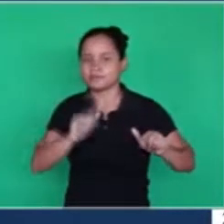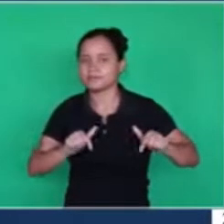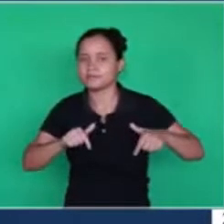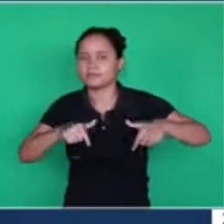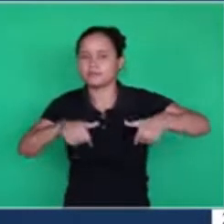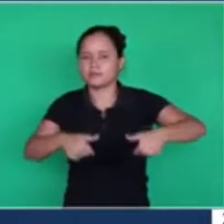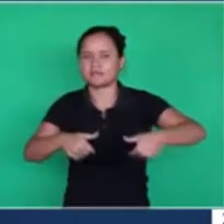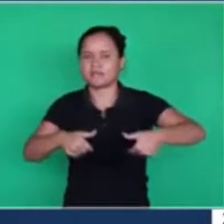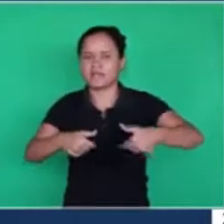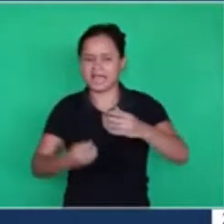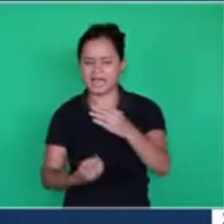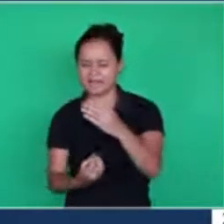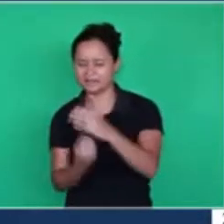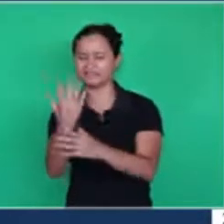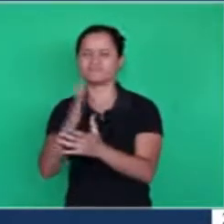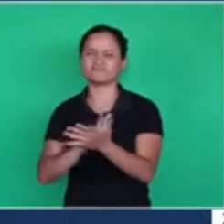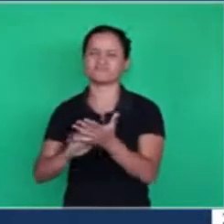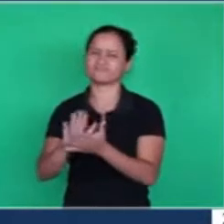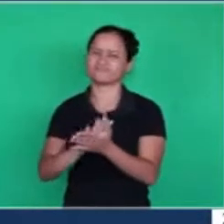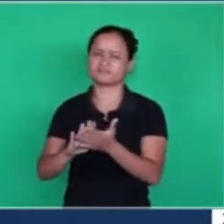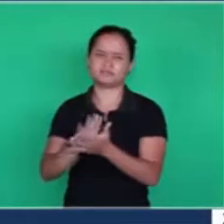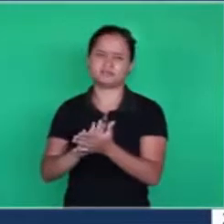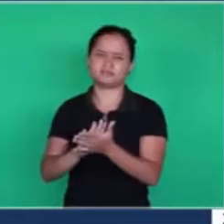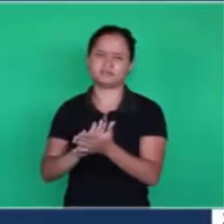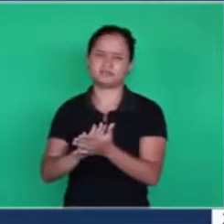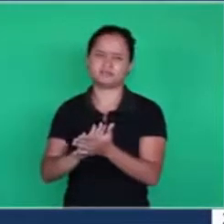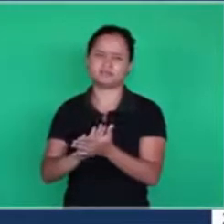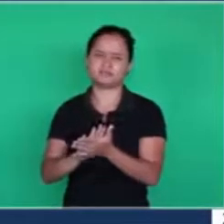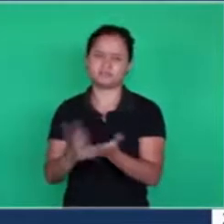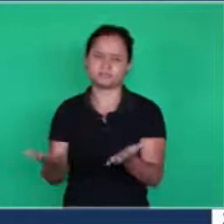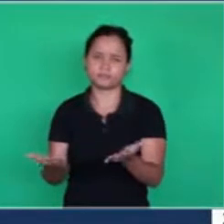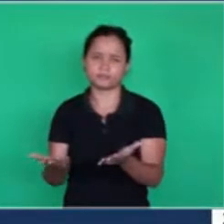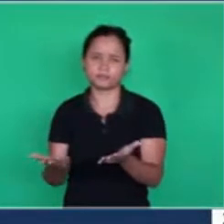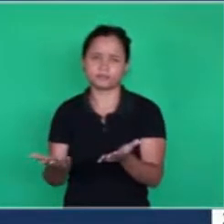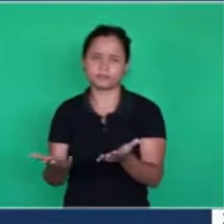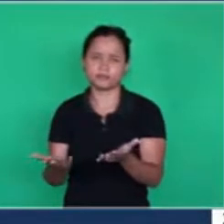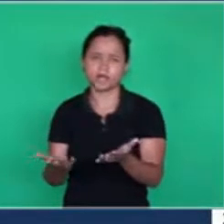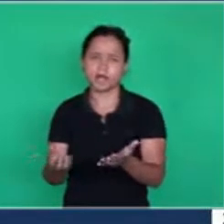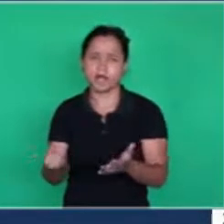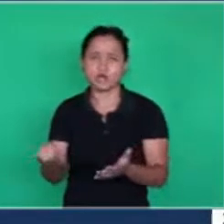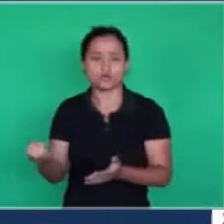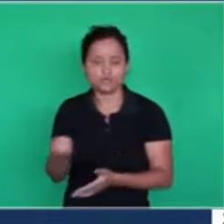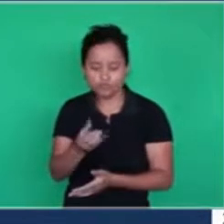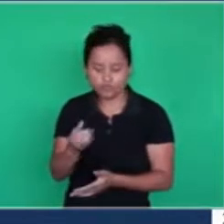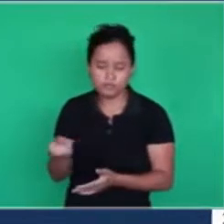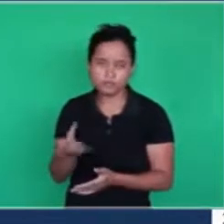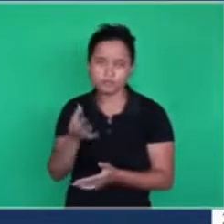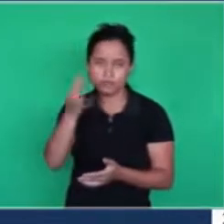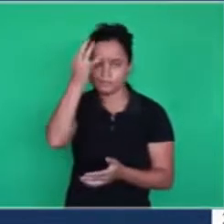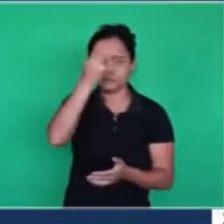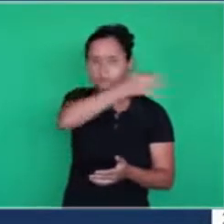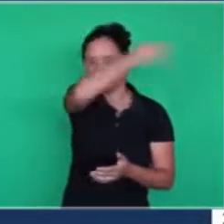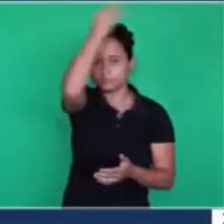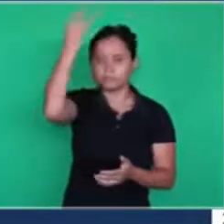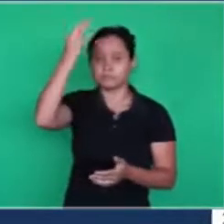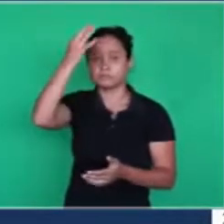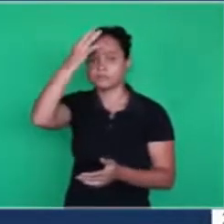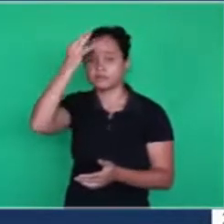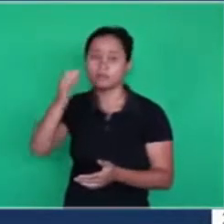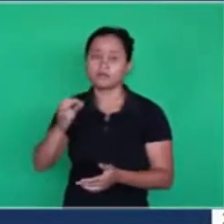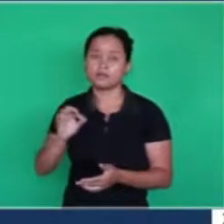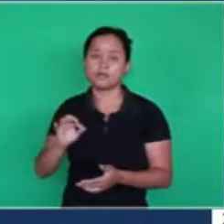cria que seja de novo. Não há novidade nenhuma quando o Espírito Santo age. Ele contenta-se em quê? Iluminar a